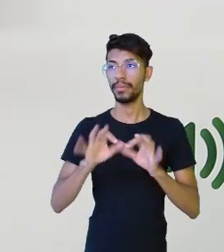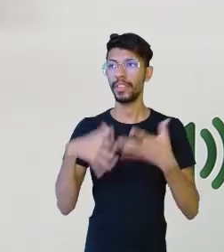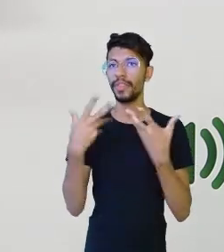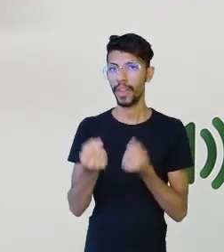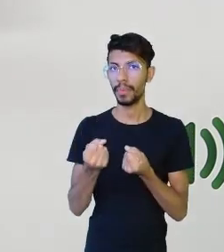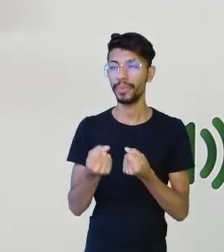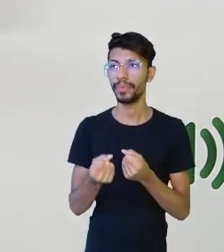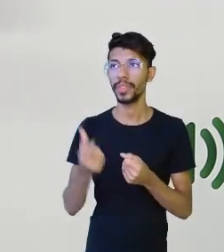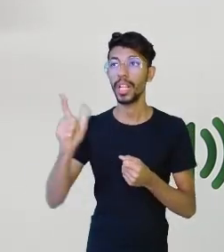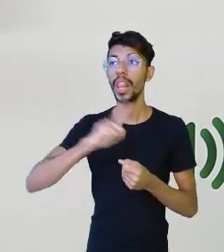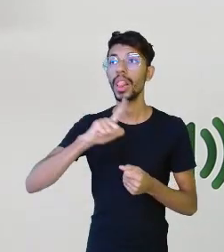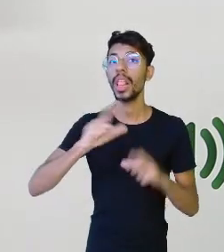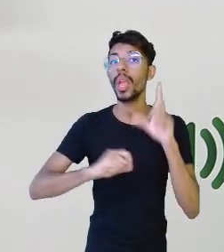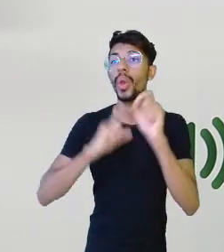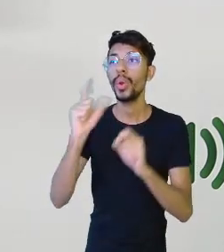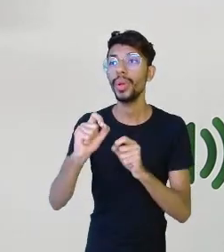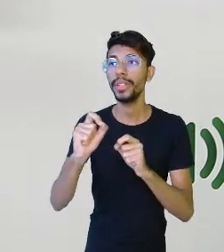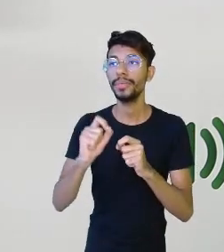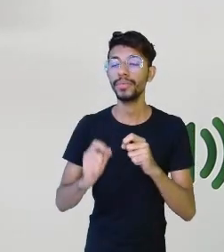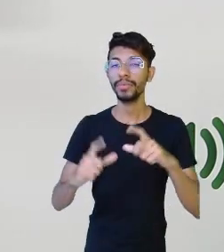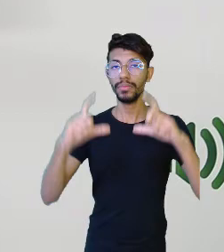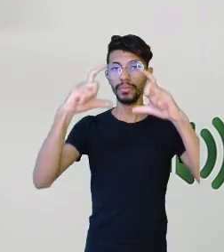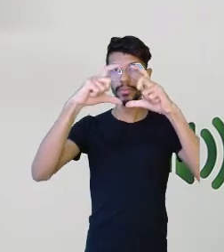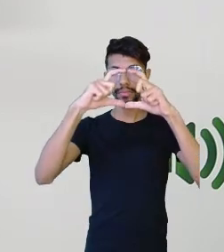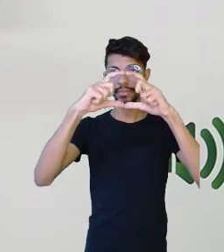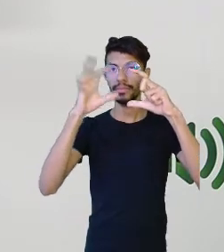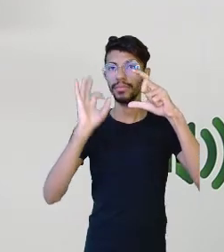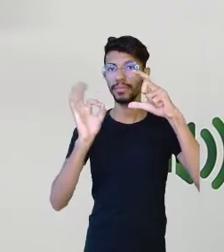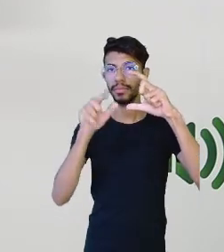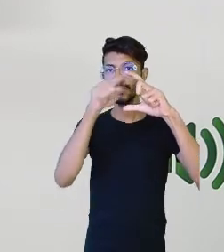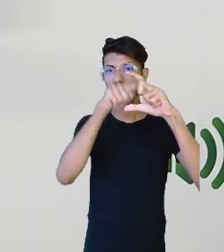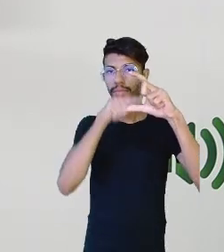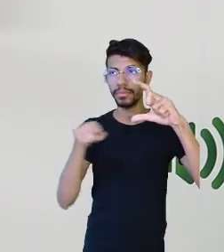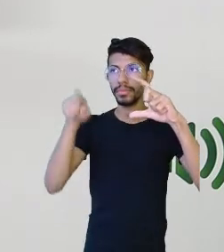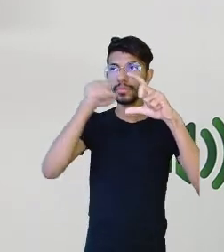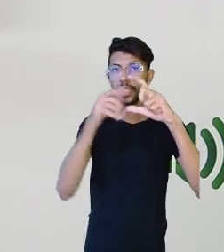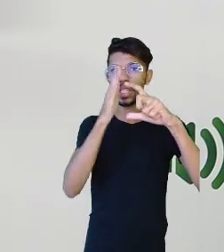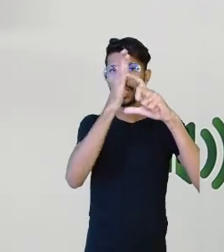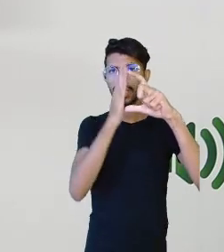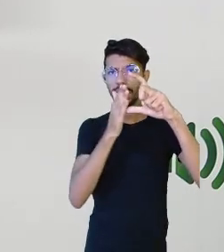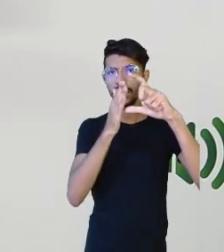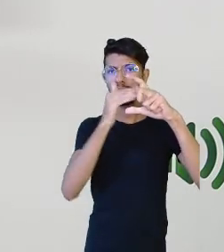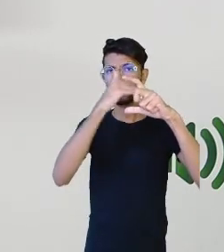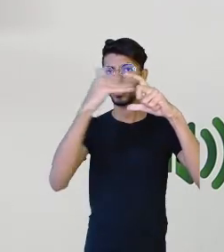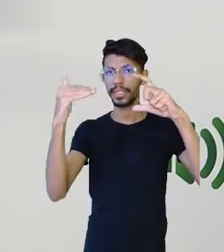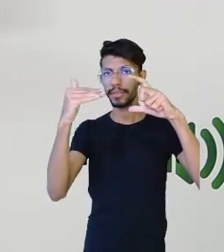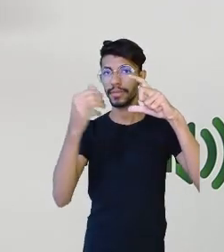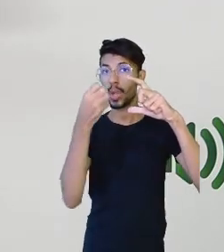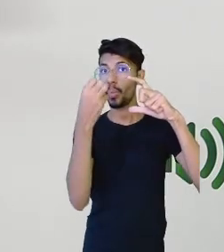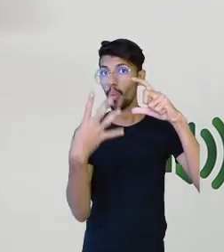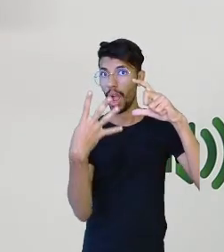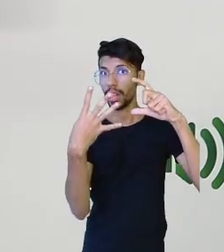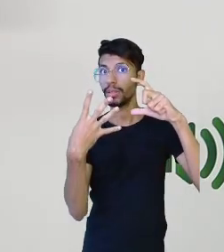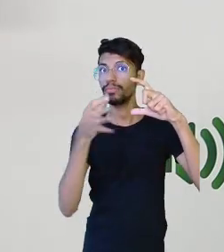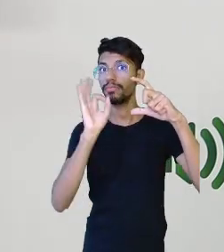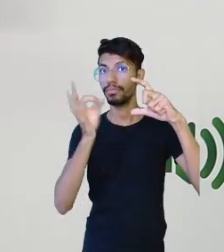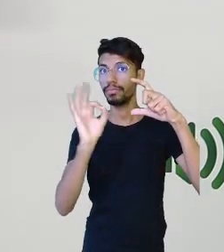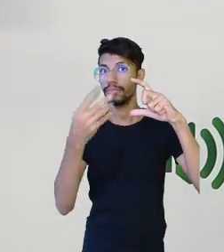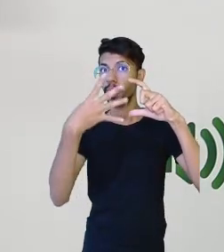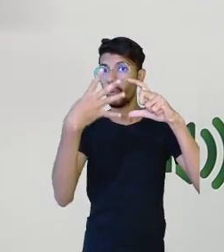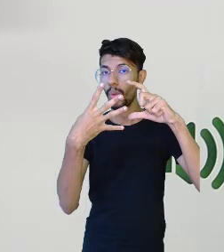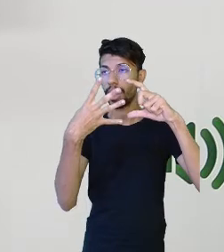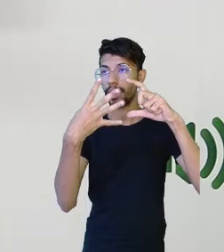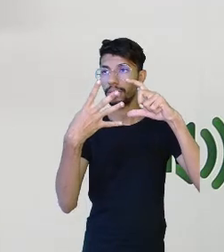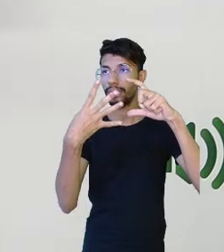Eu tenho o meu círculo, né, a minha imagem, dividida em 4